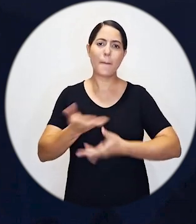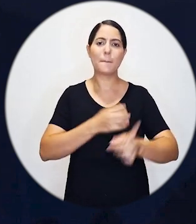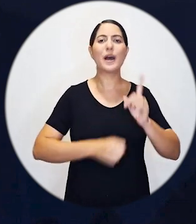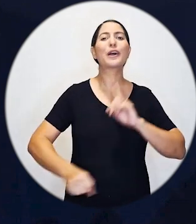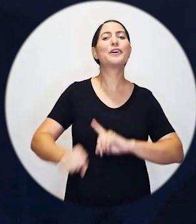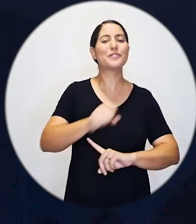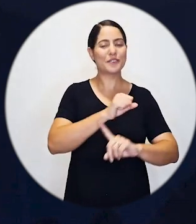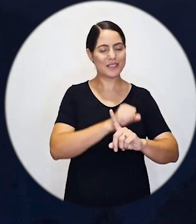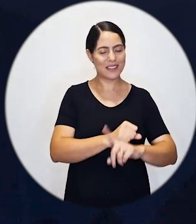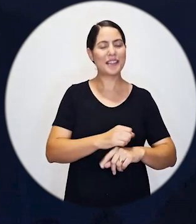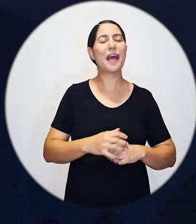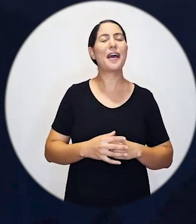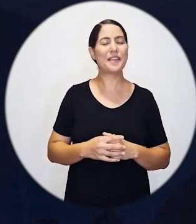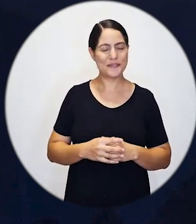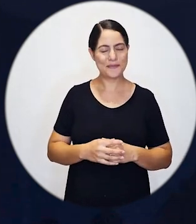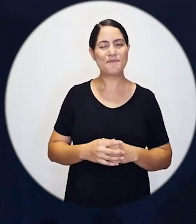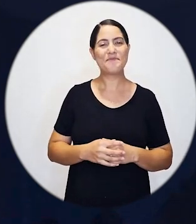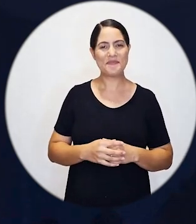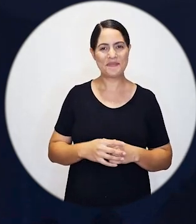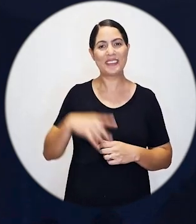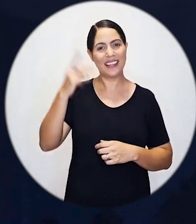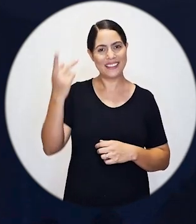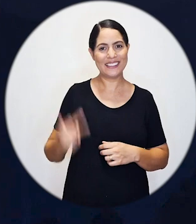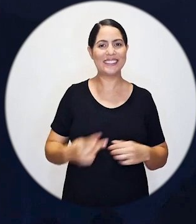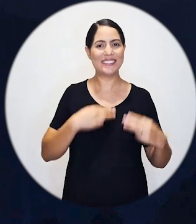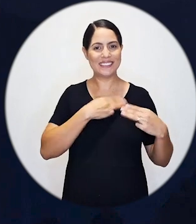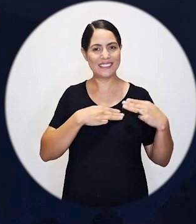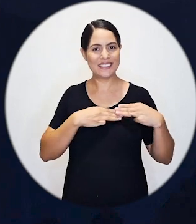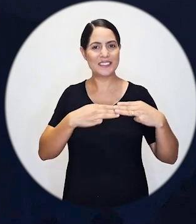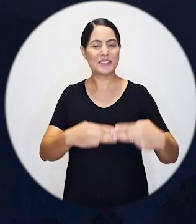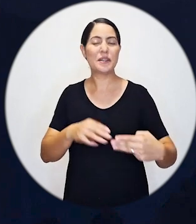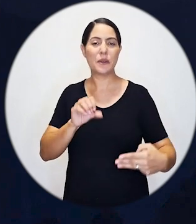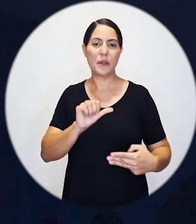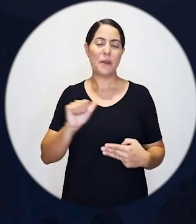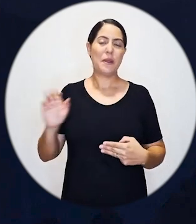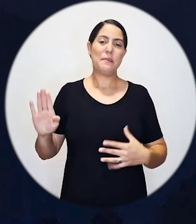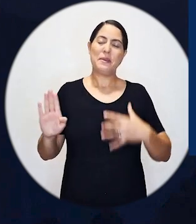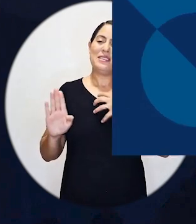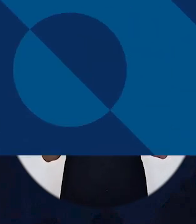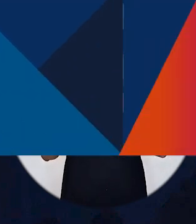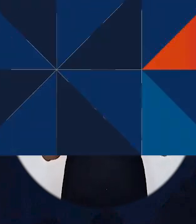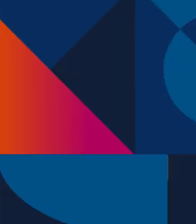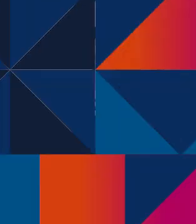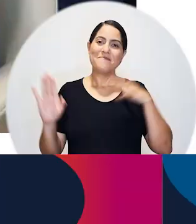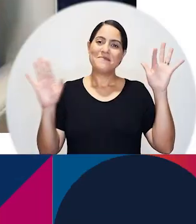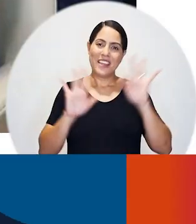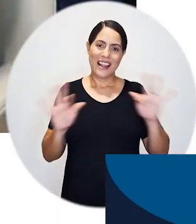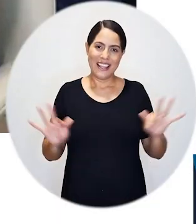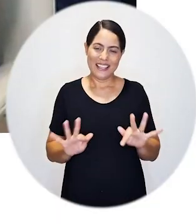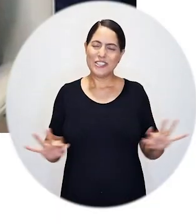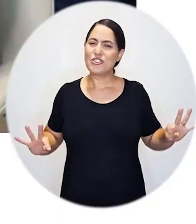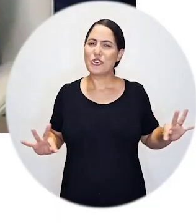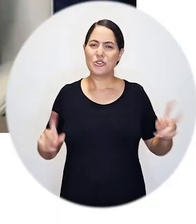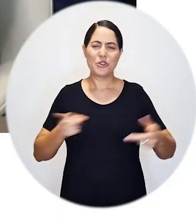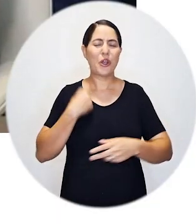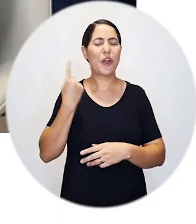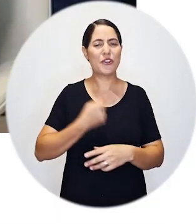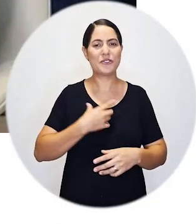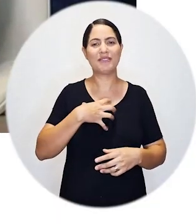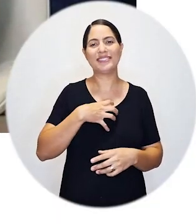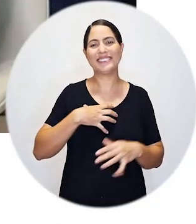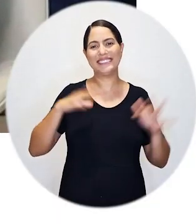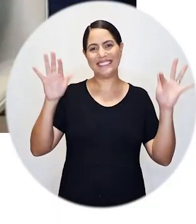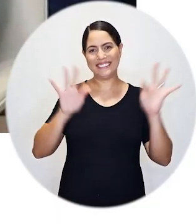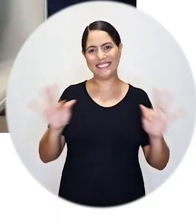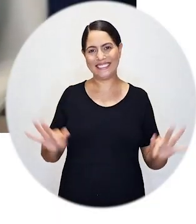informação e interação com a sociedade, como é próprio das missões da OAB, e nós nos sentimos, por isso, muito felizes